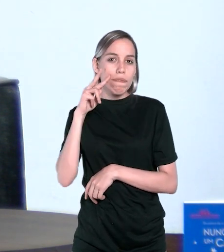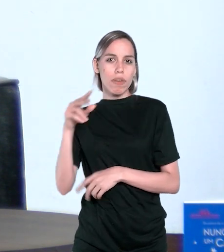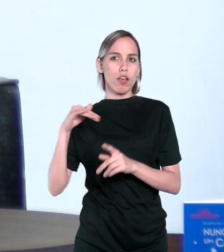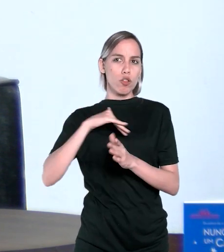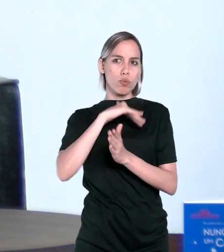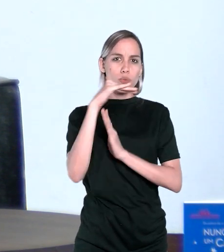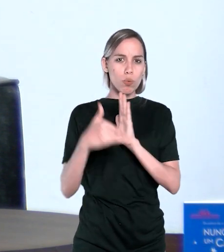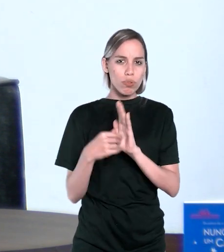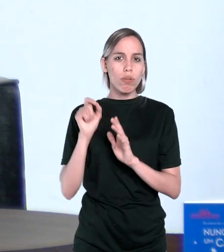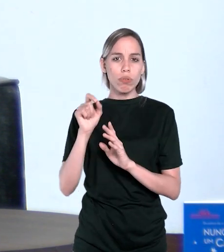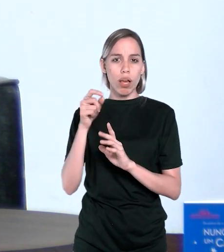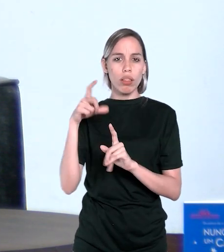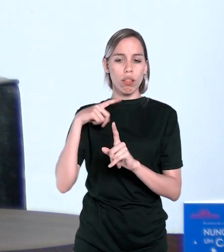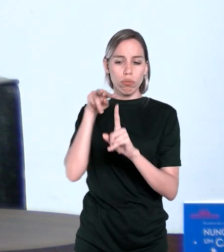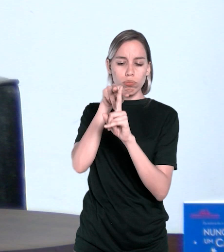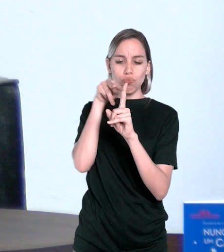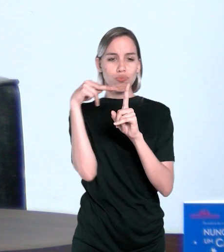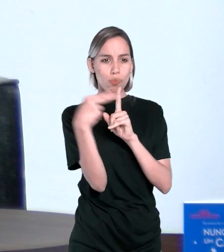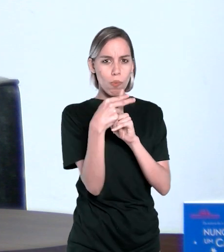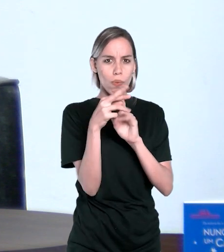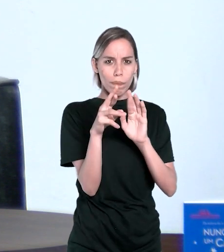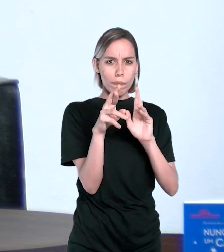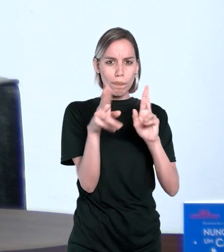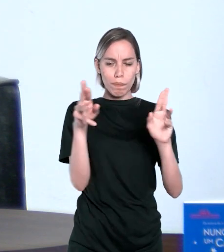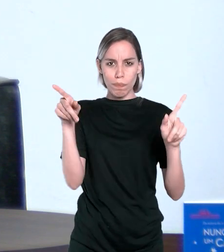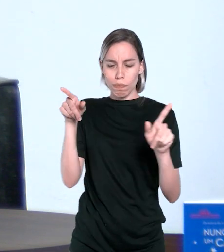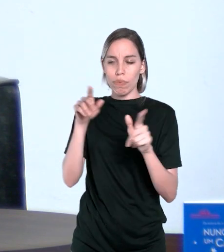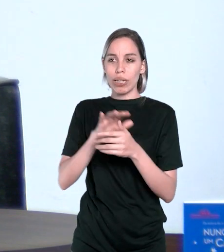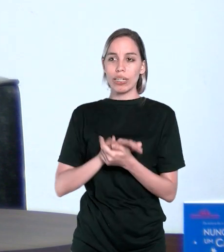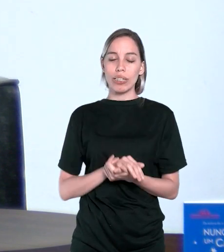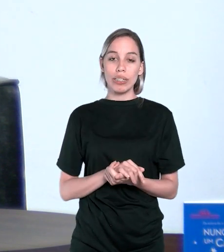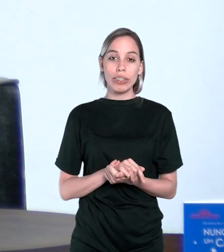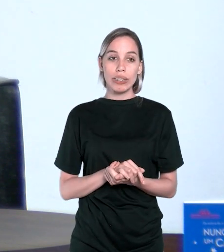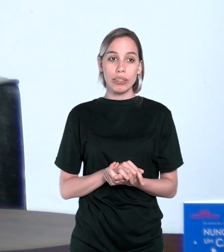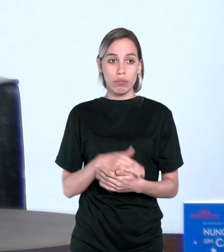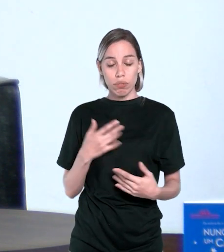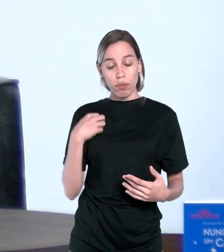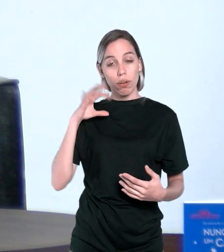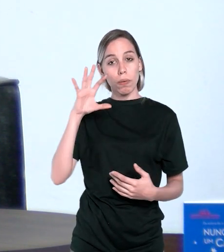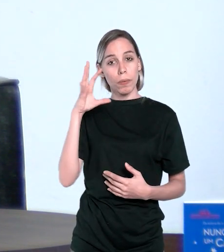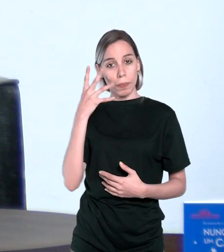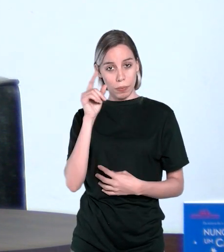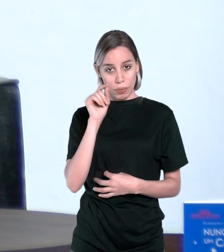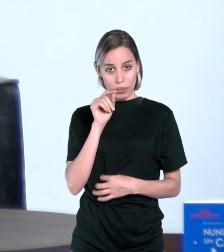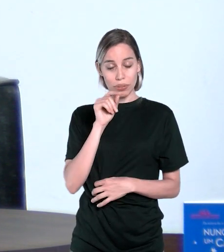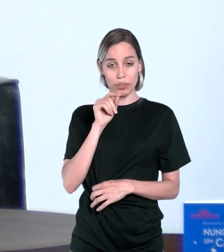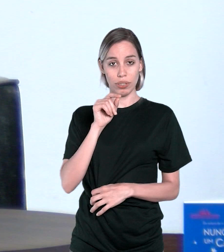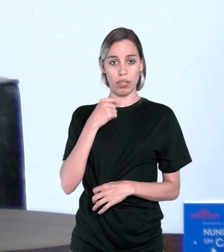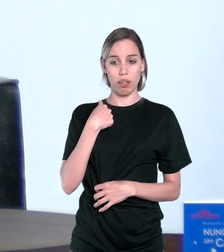não veem. E eu acho que o escritor, esse é um pouco o trabalho do escritor. O que eu posso